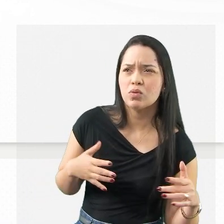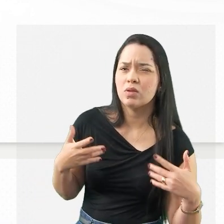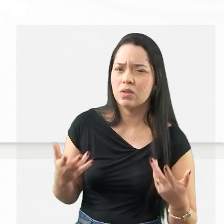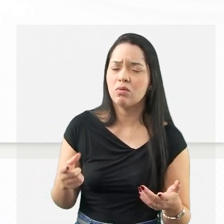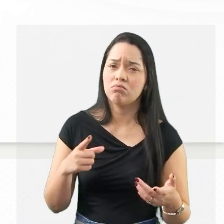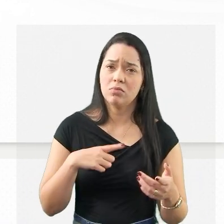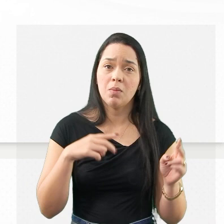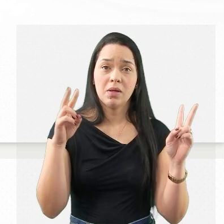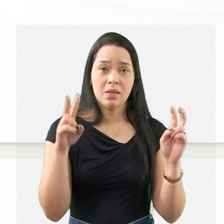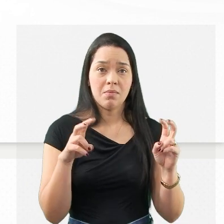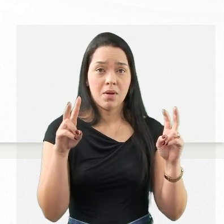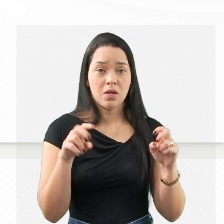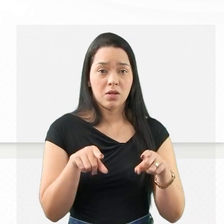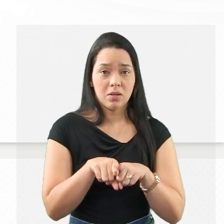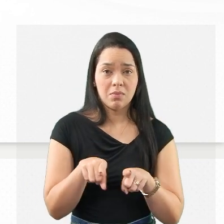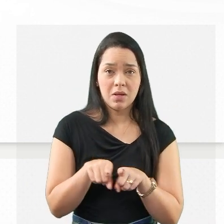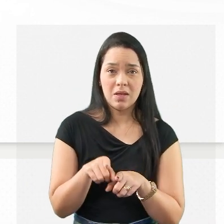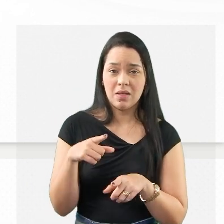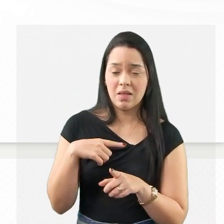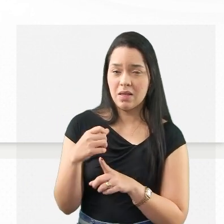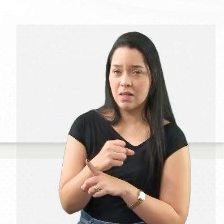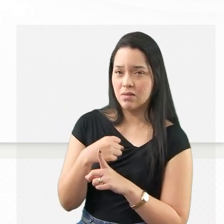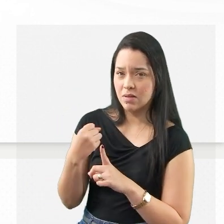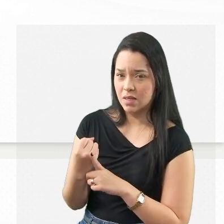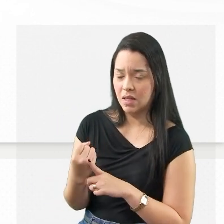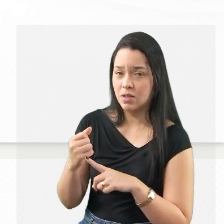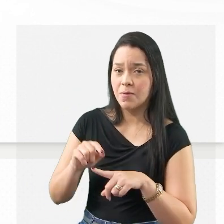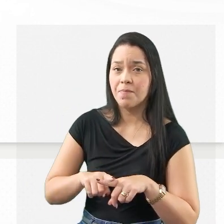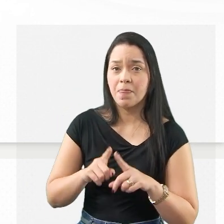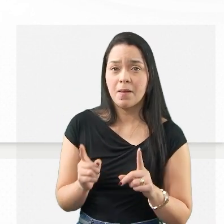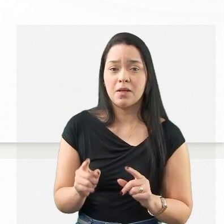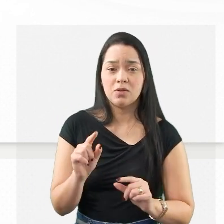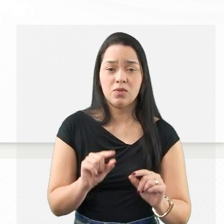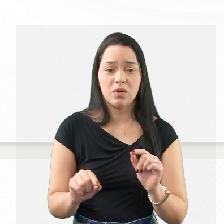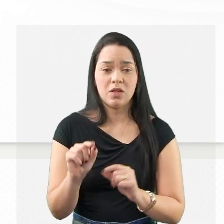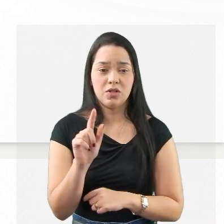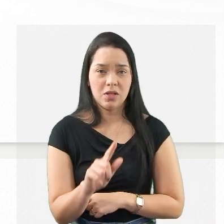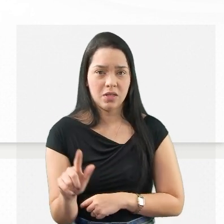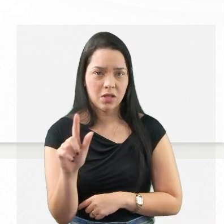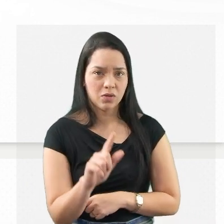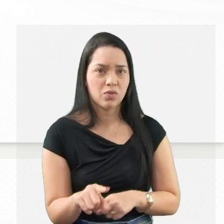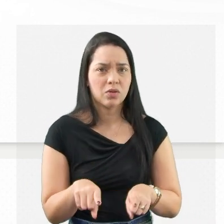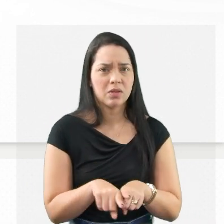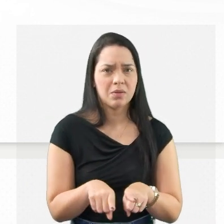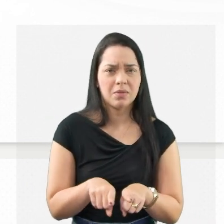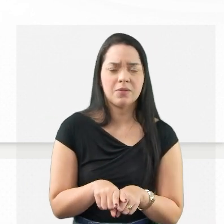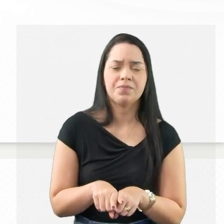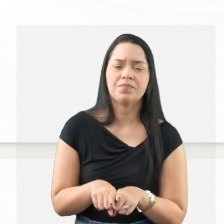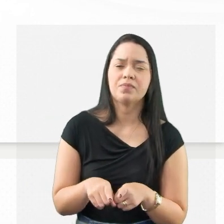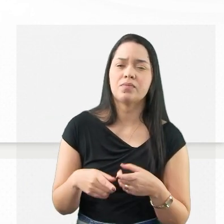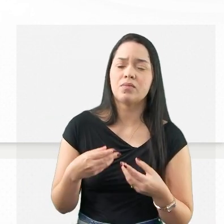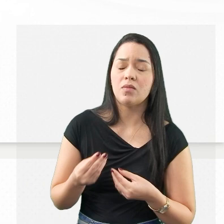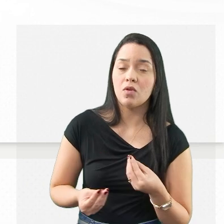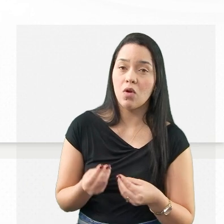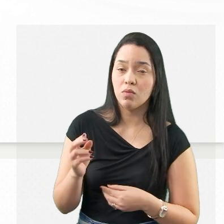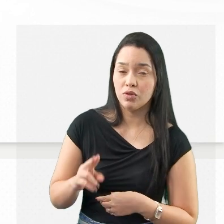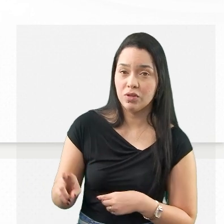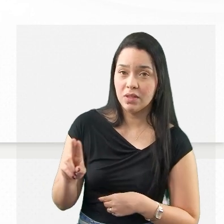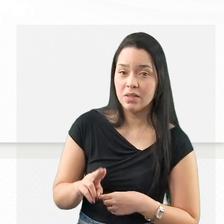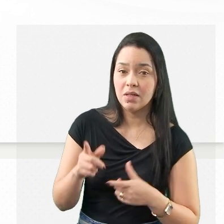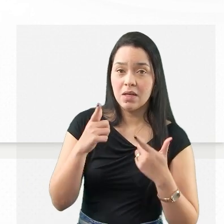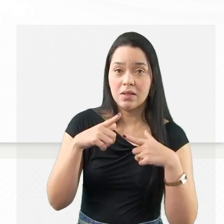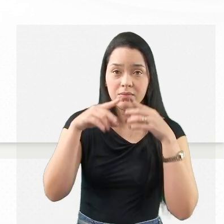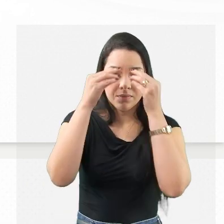uma temática que é como se fosse um recorte da sociedade, mas em forma de literatura, e o enredo, a forma como ele utiliza a